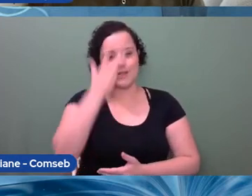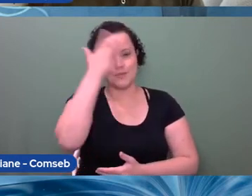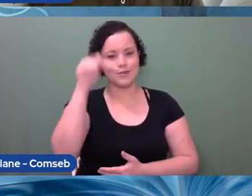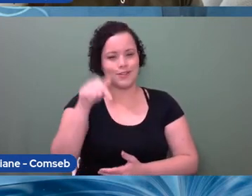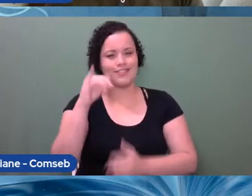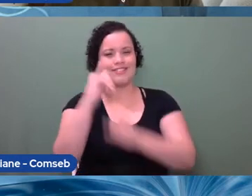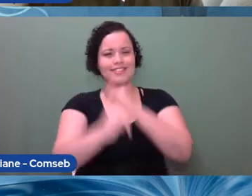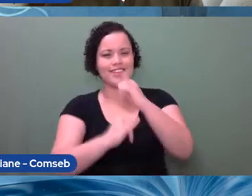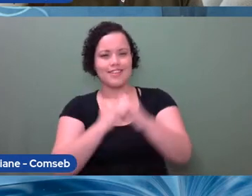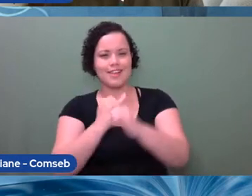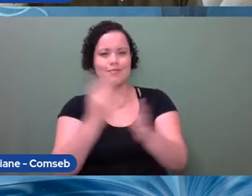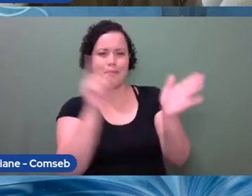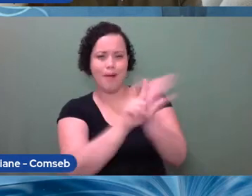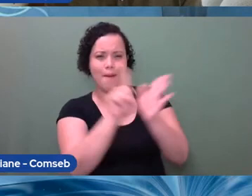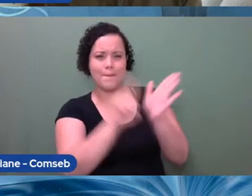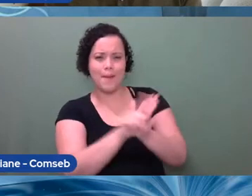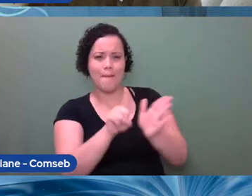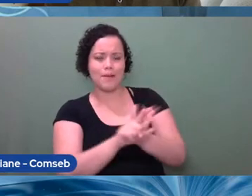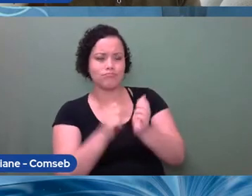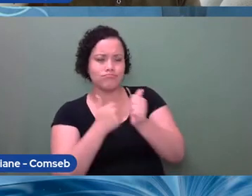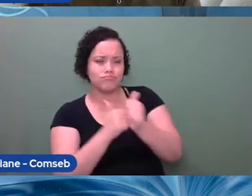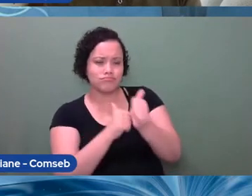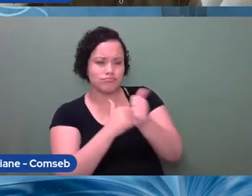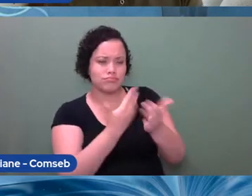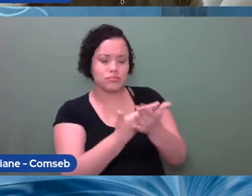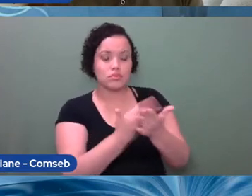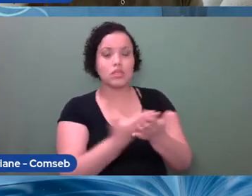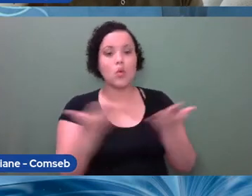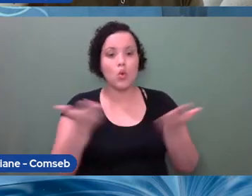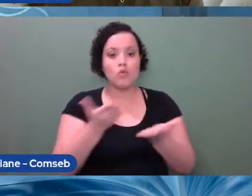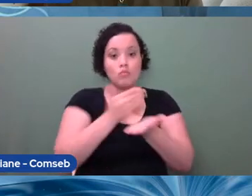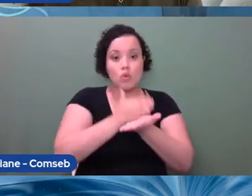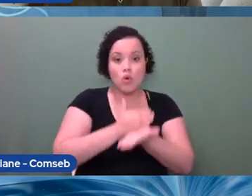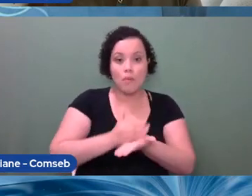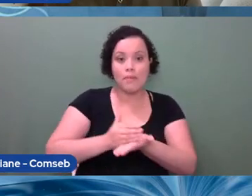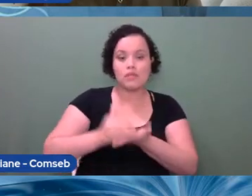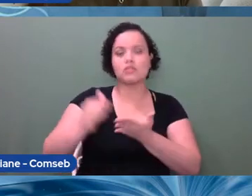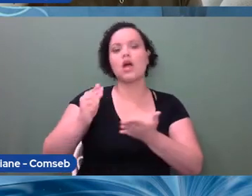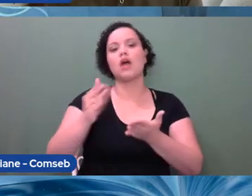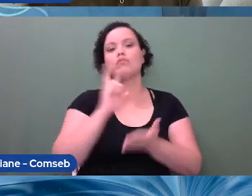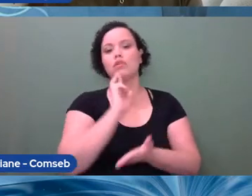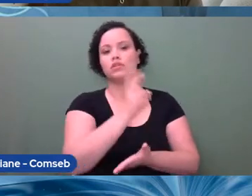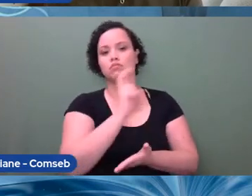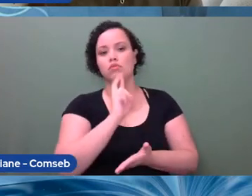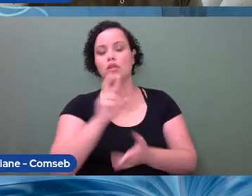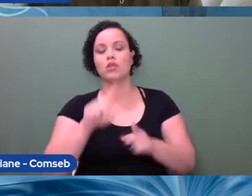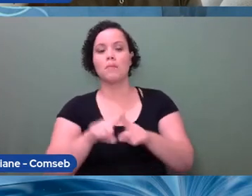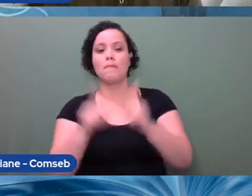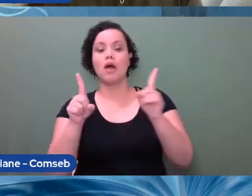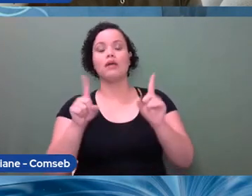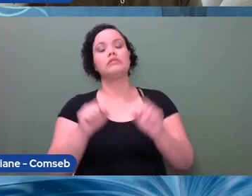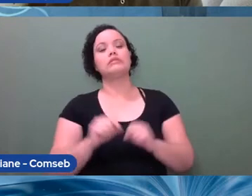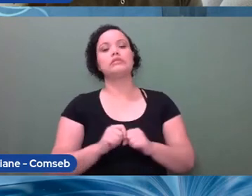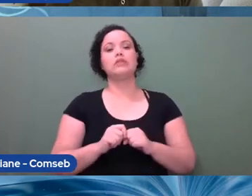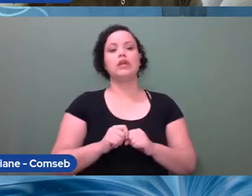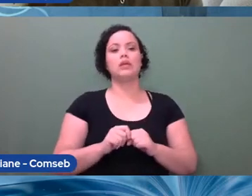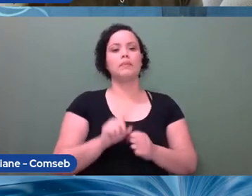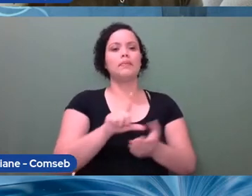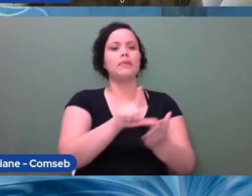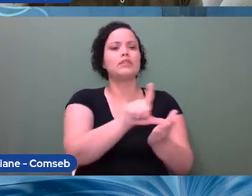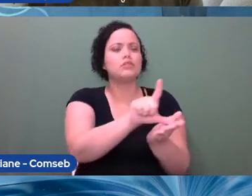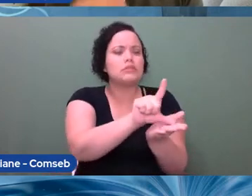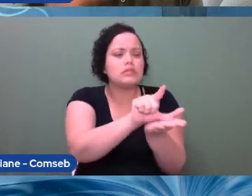estão acompanhando conosco o estudo. Então, nós vamos iniciar hoje com elas, mas destacando que nós selecionamos